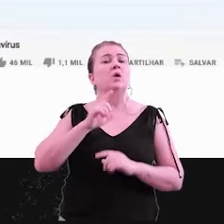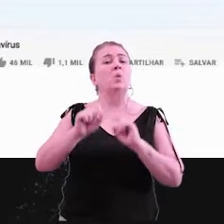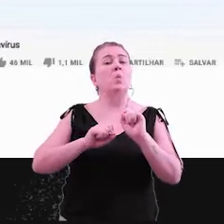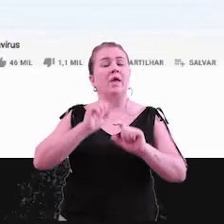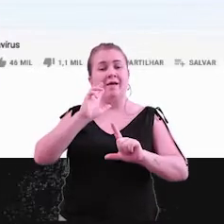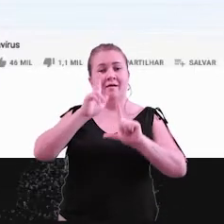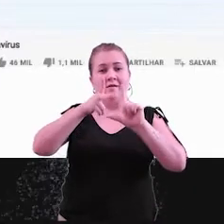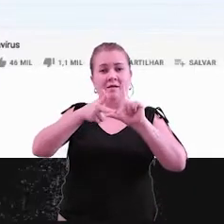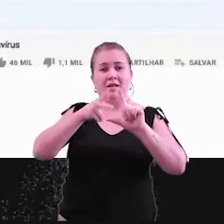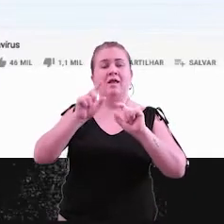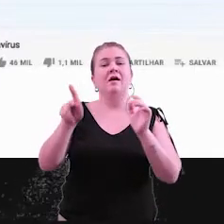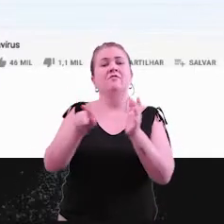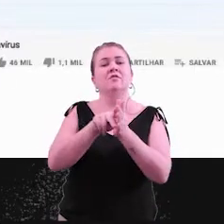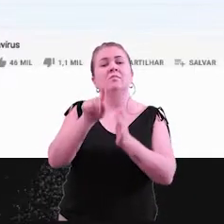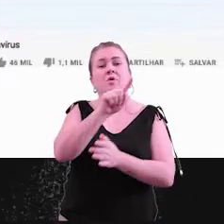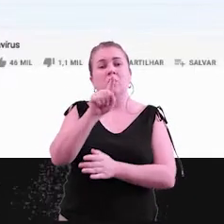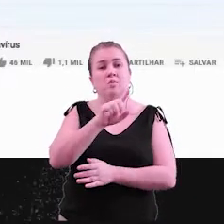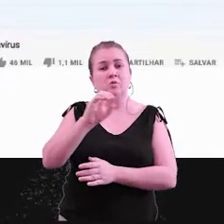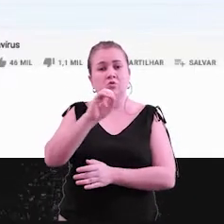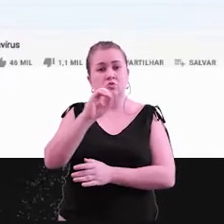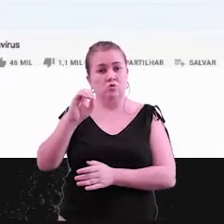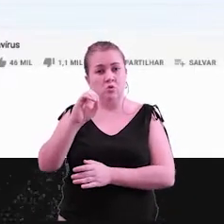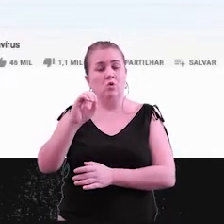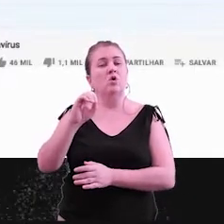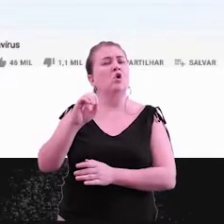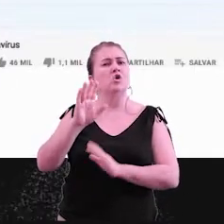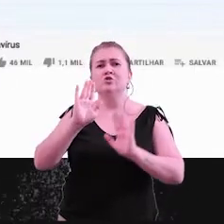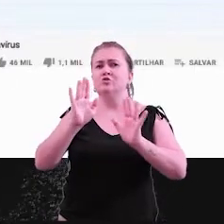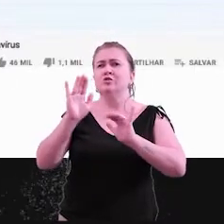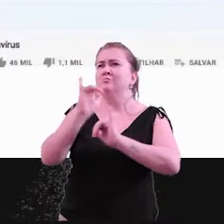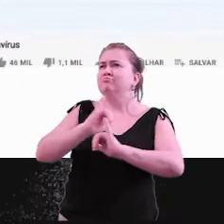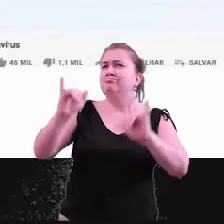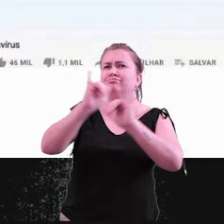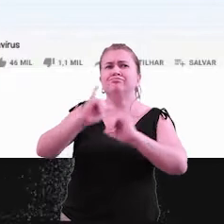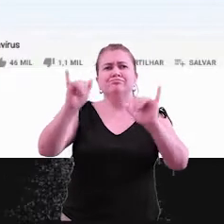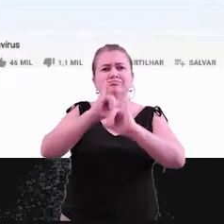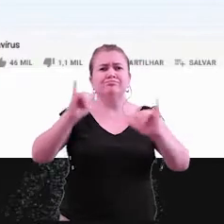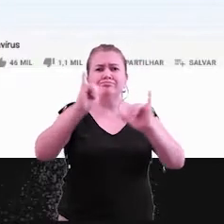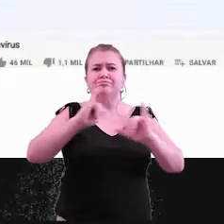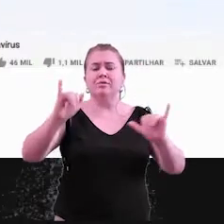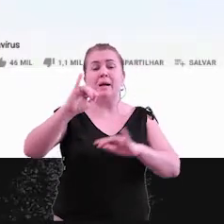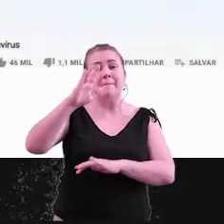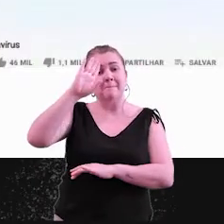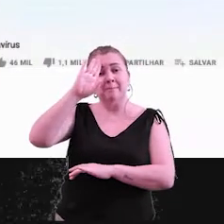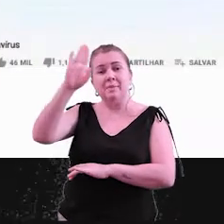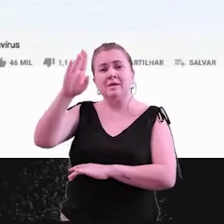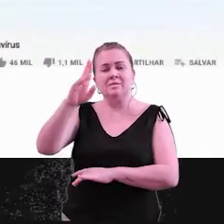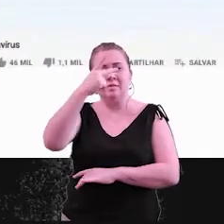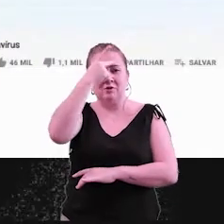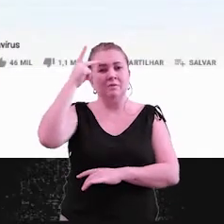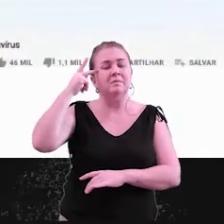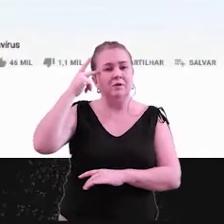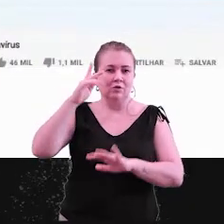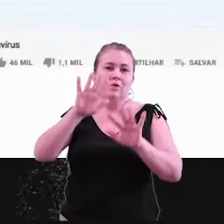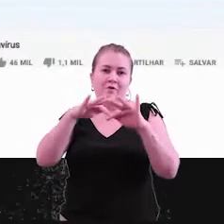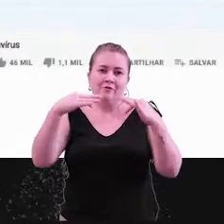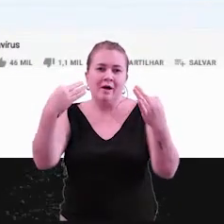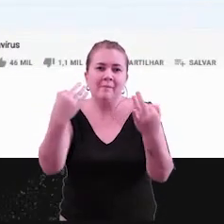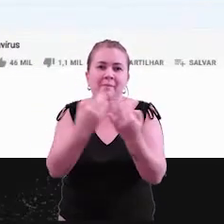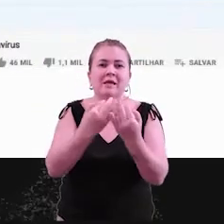lives dos zoológicos, que ficaram extremamente populares, principalmente para os públicos de famílias e crianças,